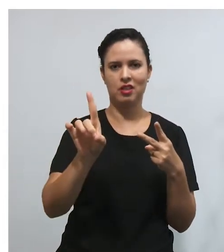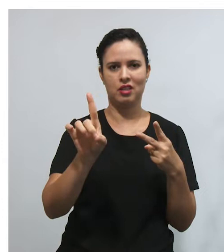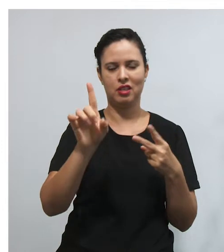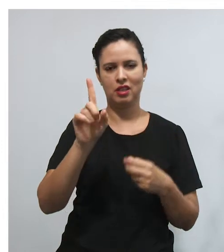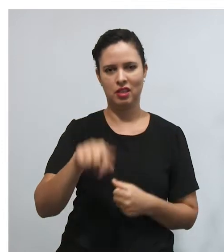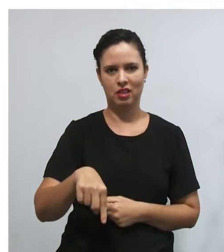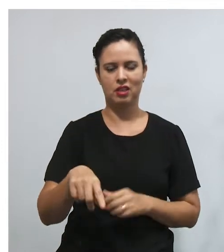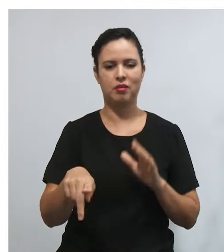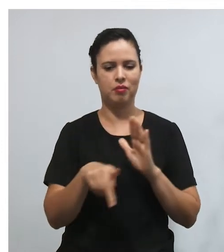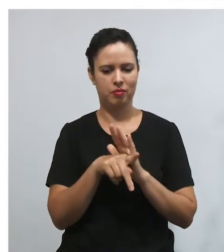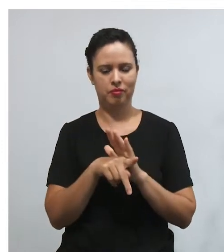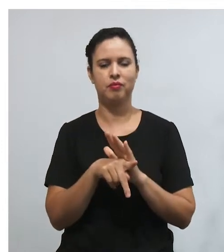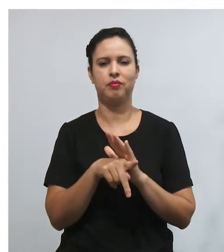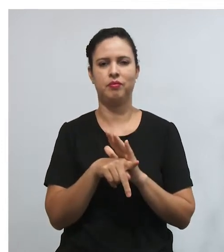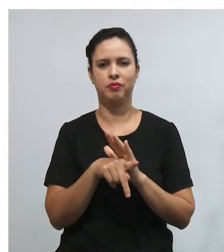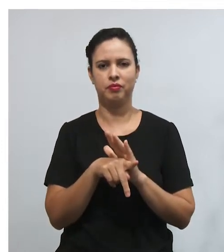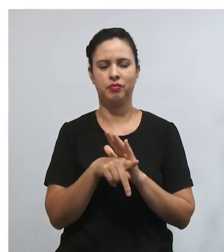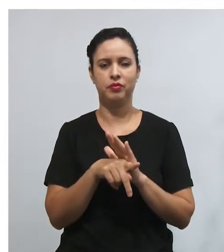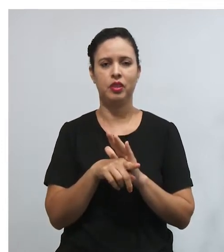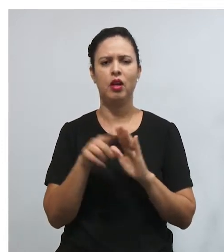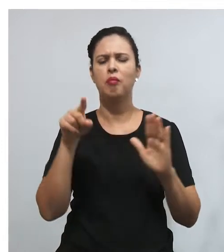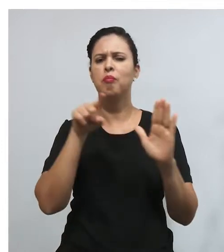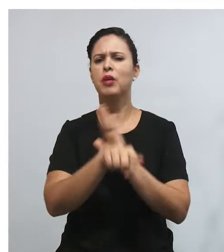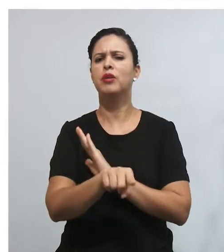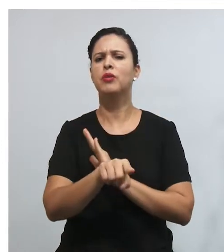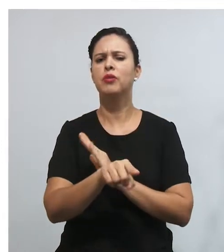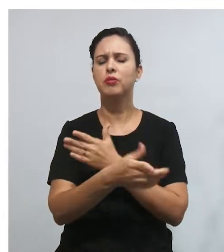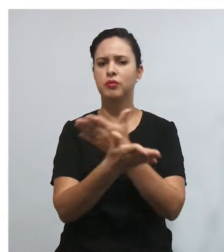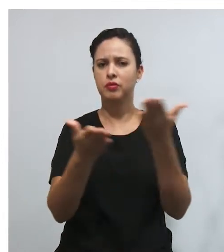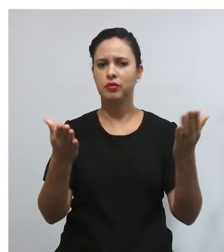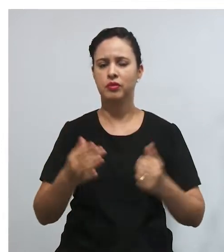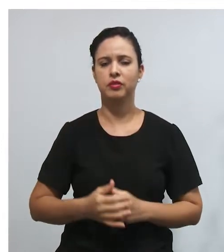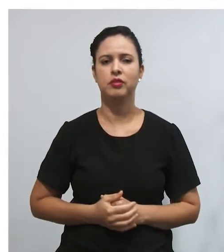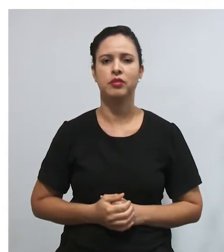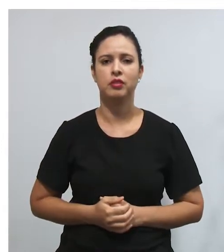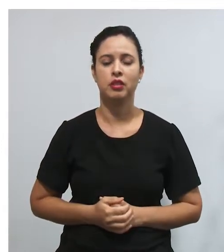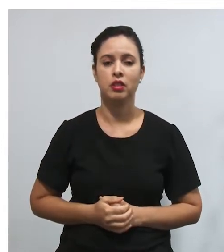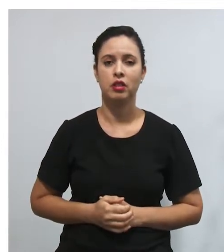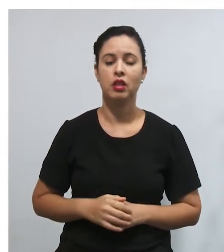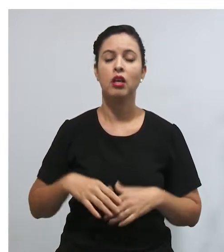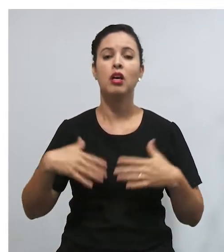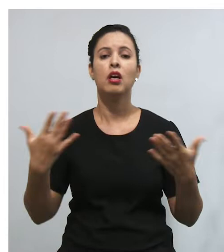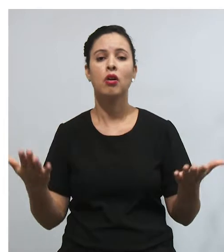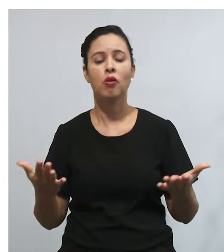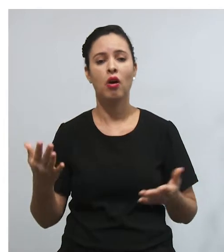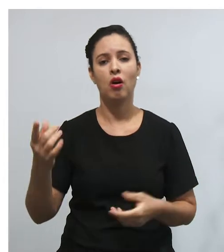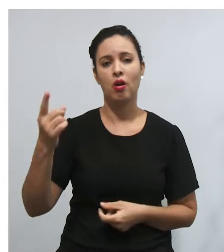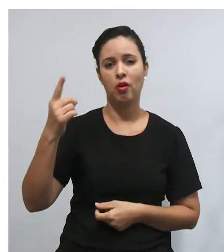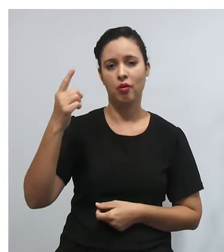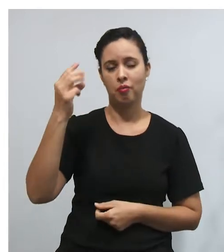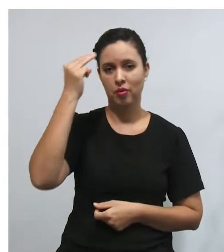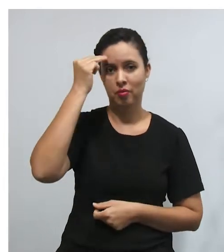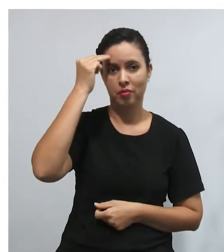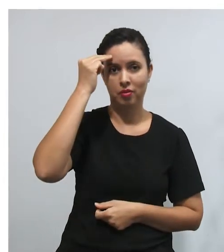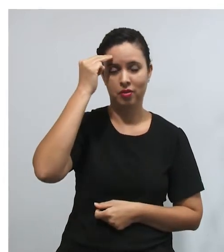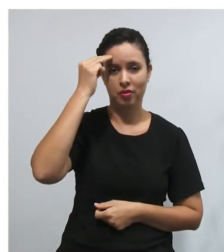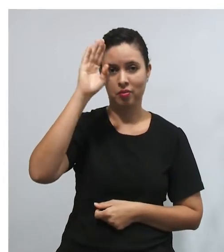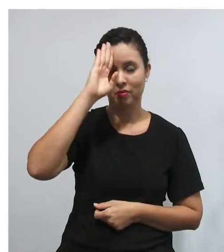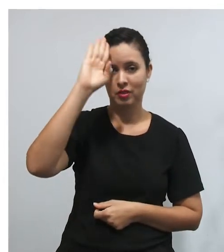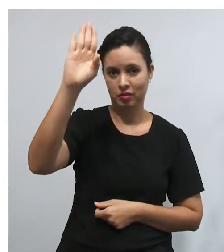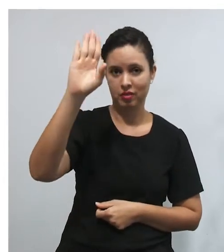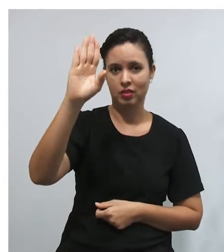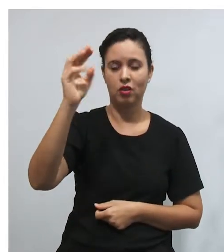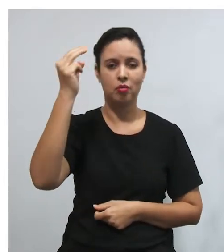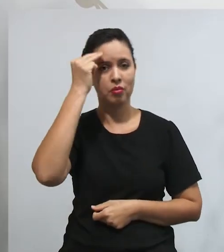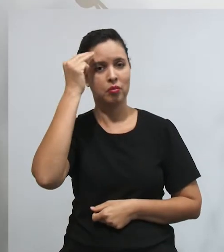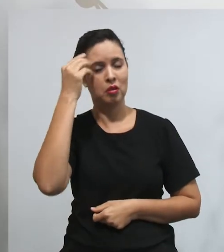o disco rígido. Pergunto para vocês, qual é a memória principal e qual é a memória secundária desses dois? Né? O que